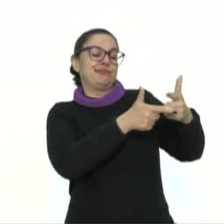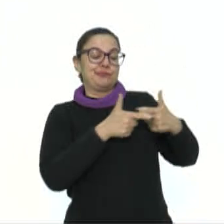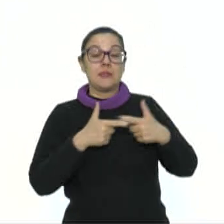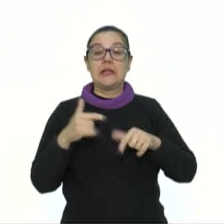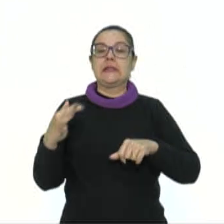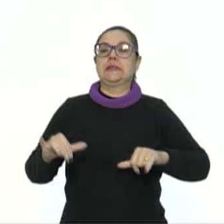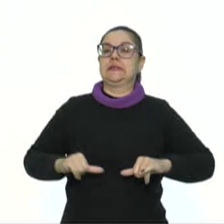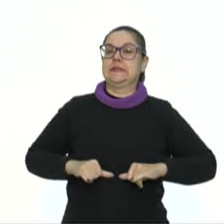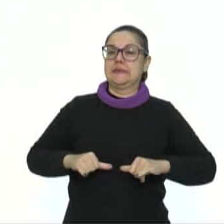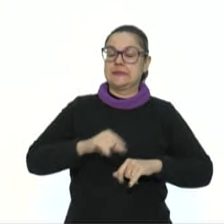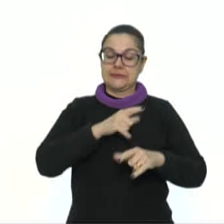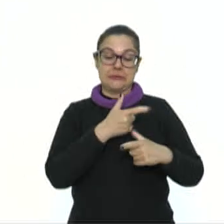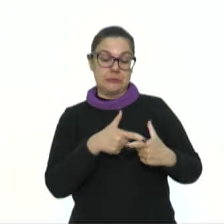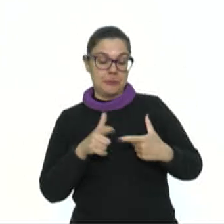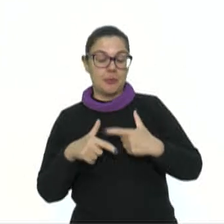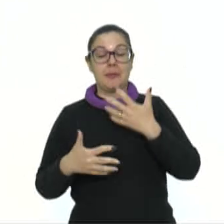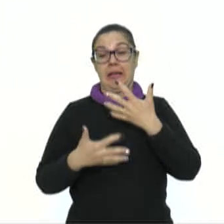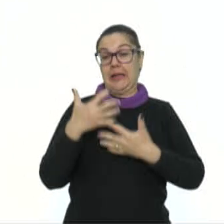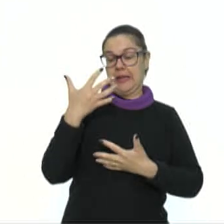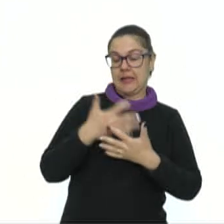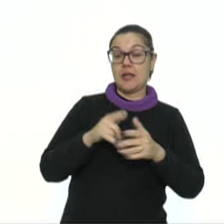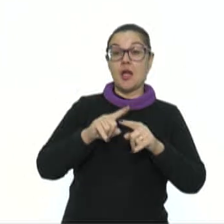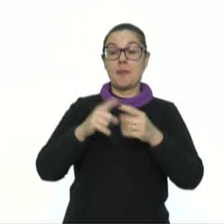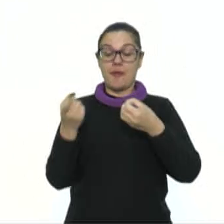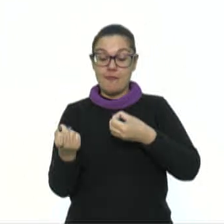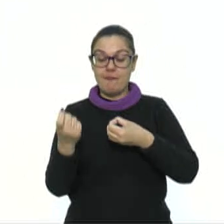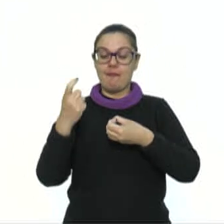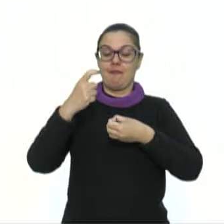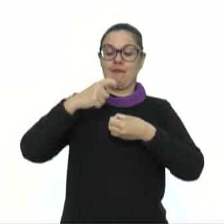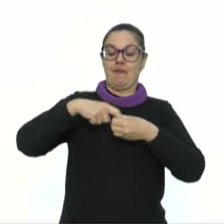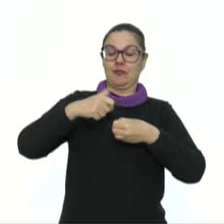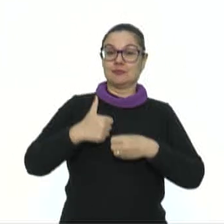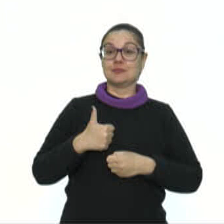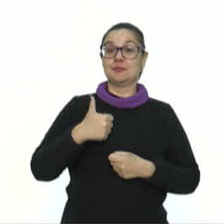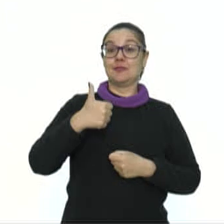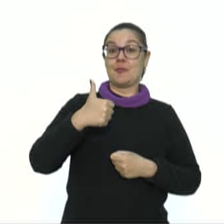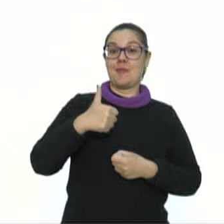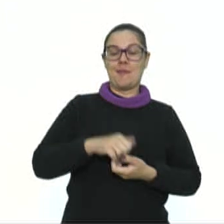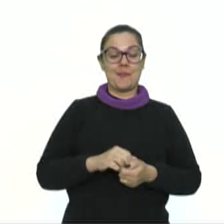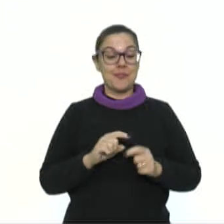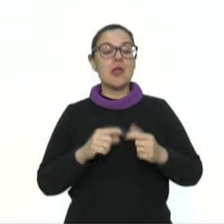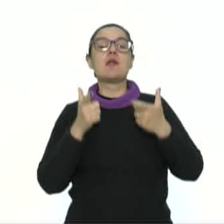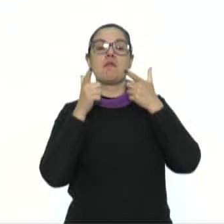vida, né? Questões, problemas aí, e voltarmos ao nosso eixo,